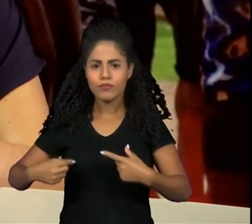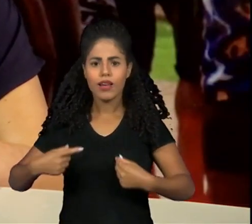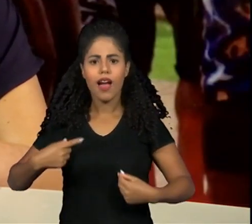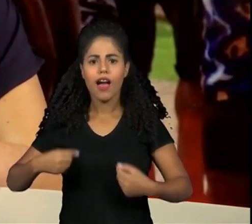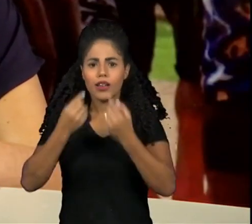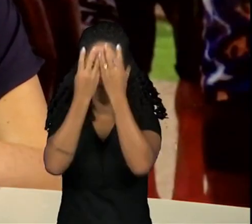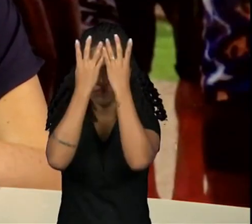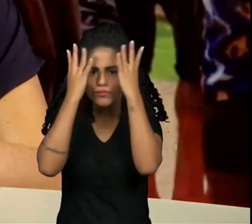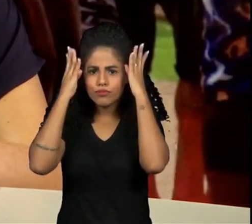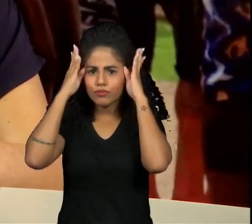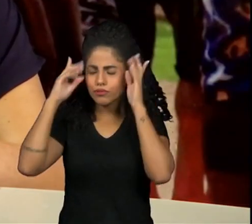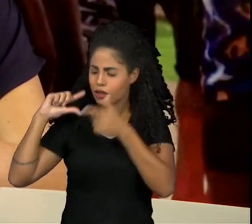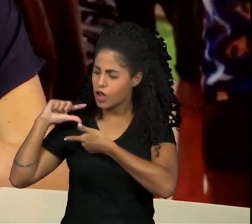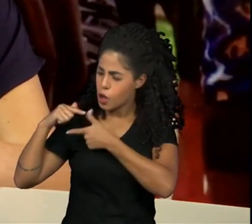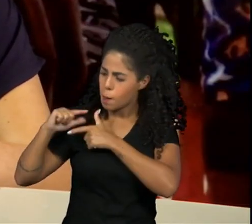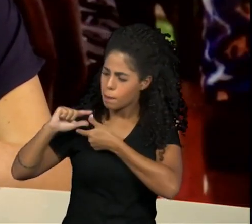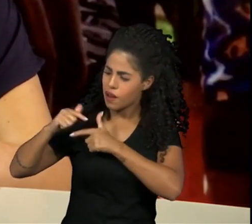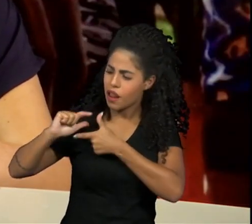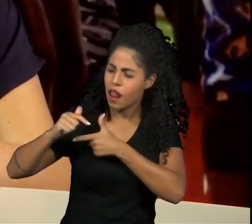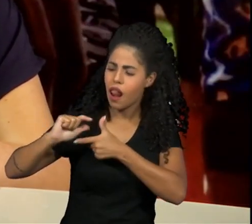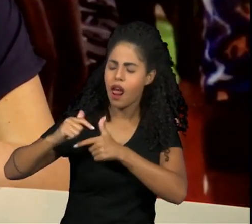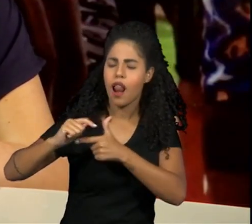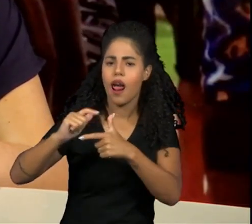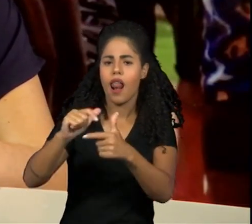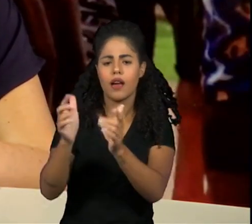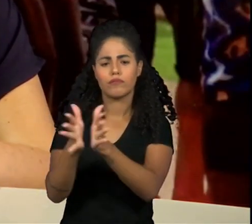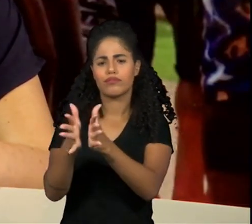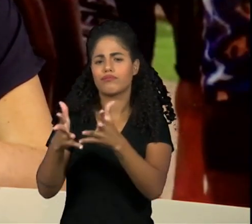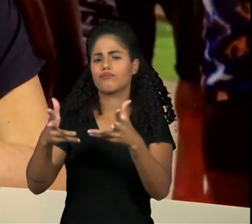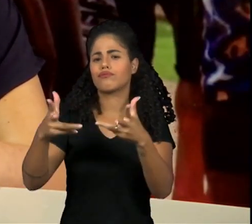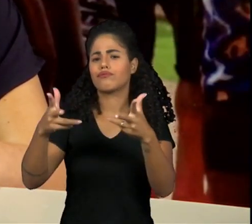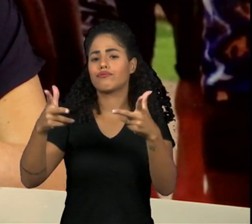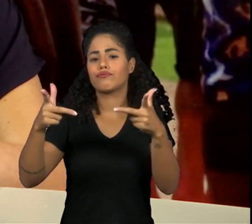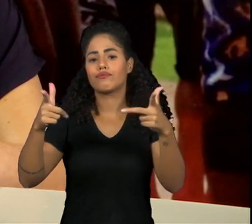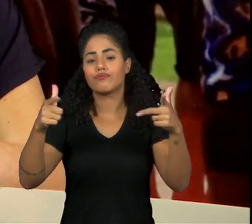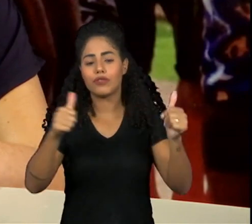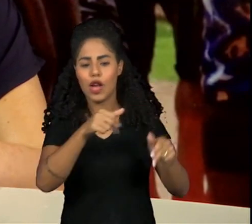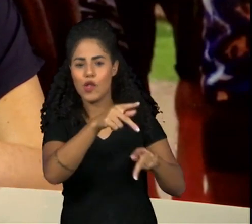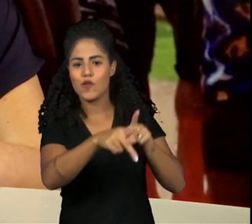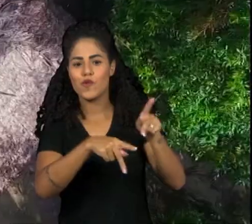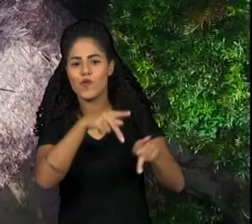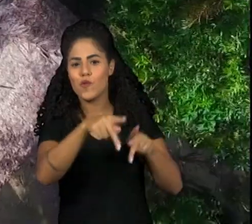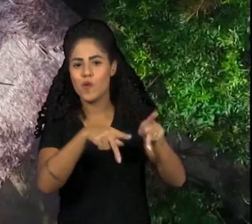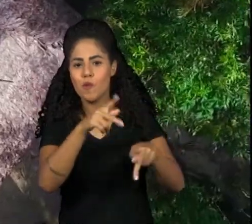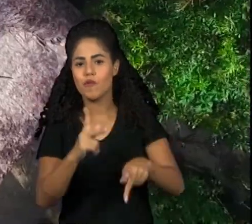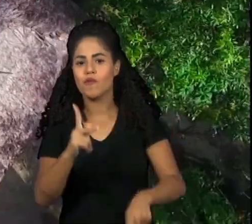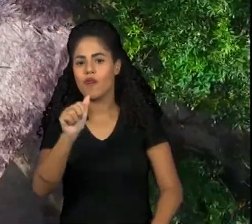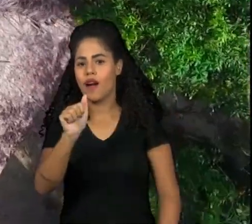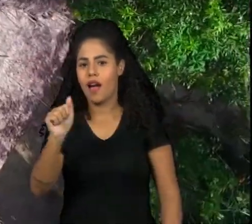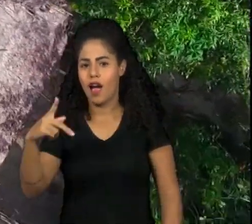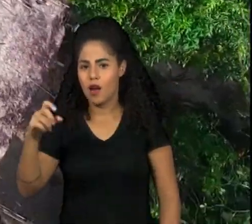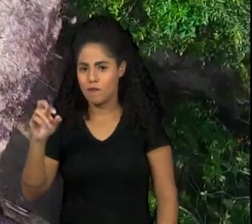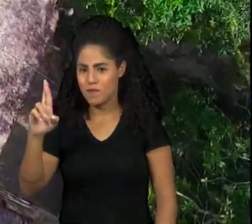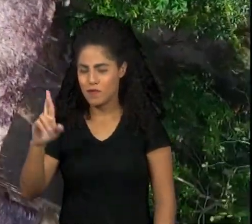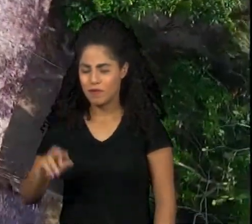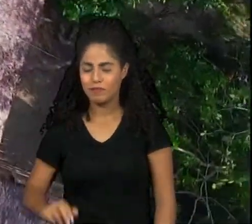uma tradição muito viva entre os Kaapor até hoje em dia.